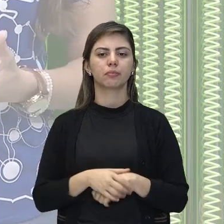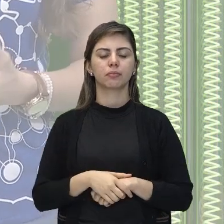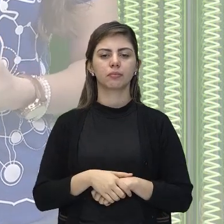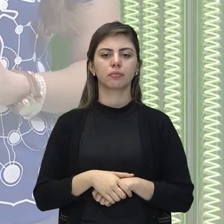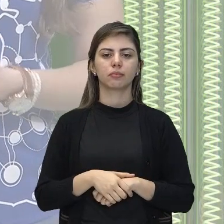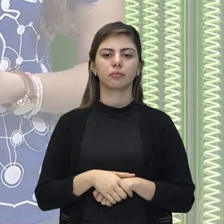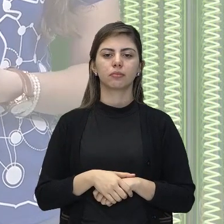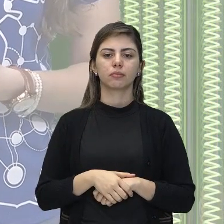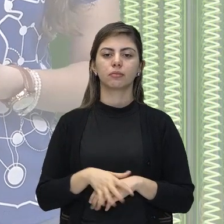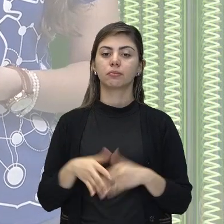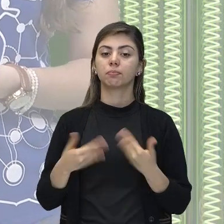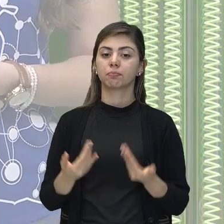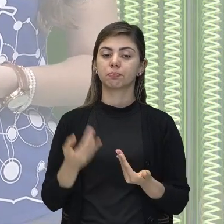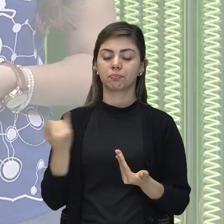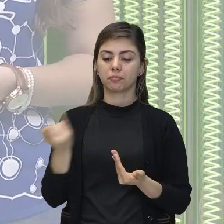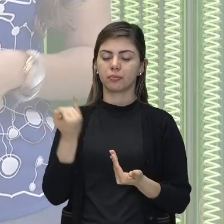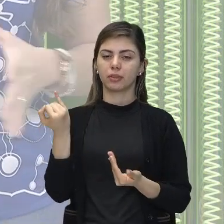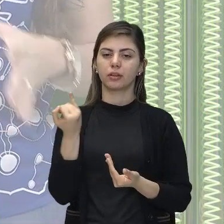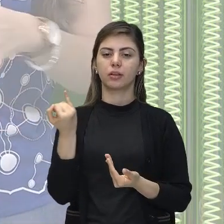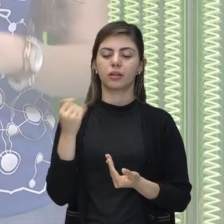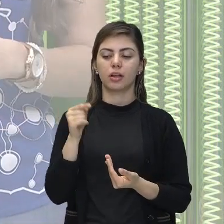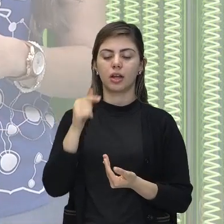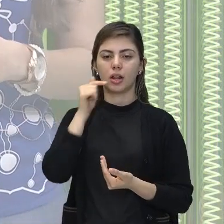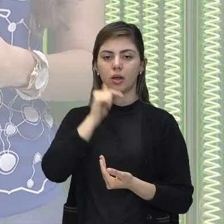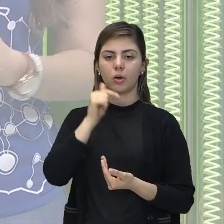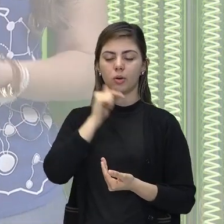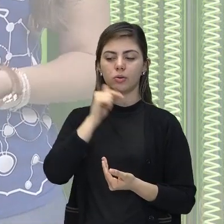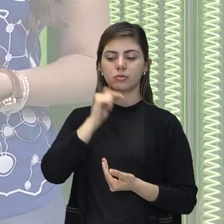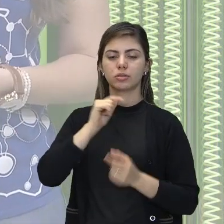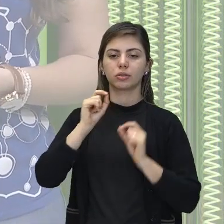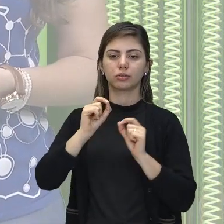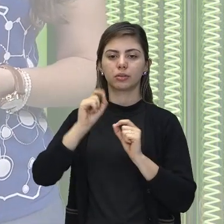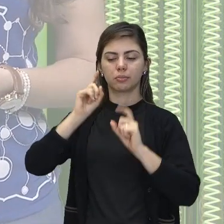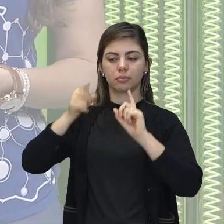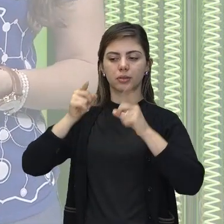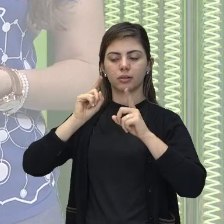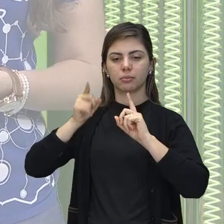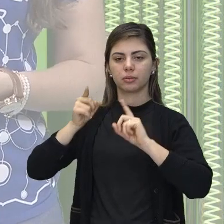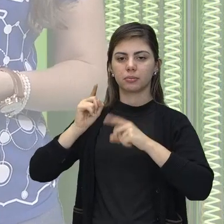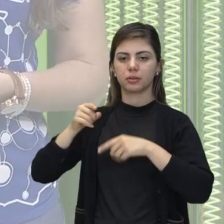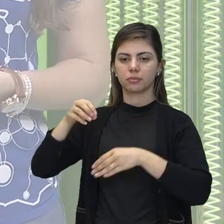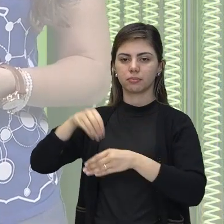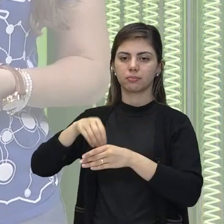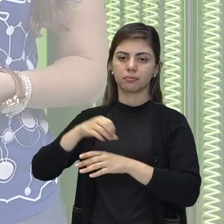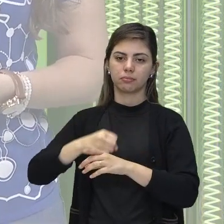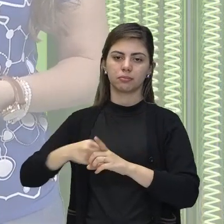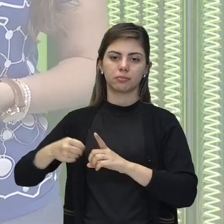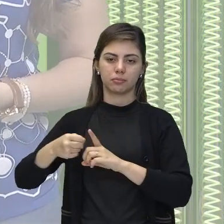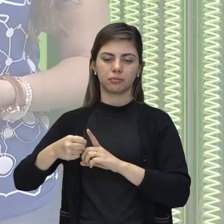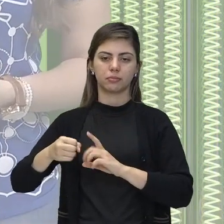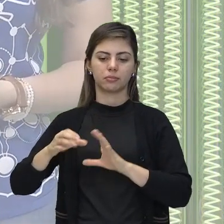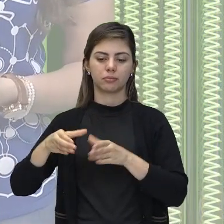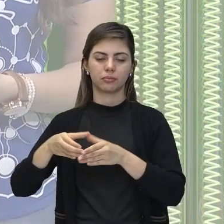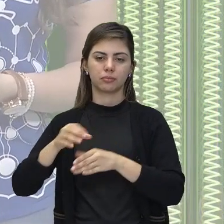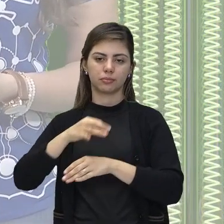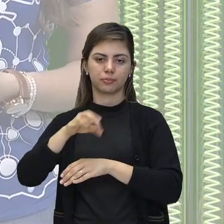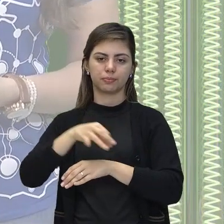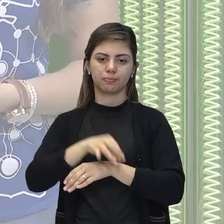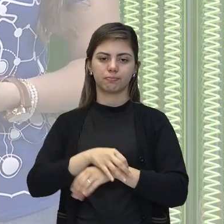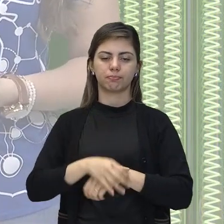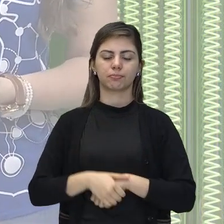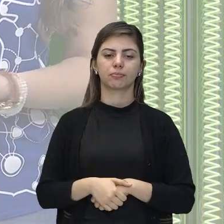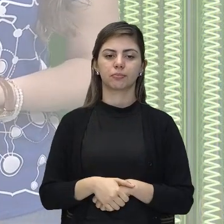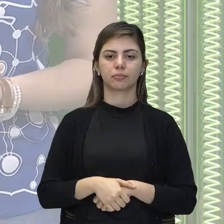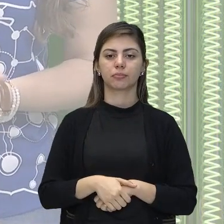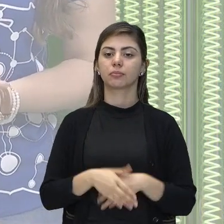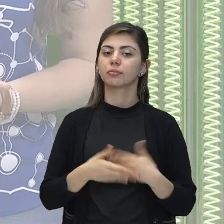é primordial para que ela consiga ter esse domínio da sociedade das abelhas, certo? Então, a